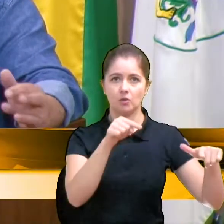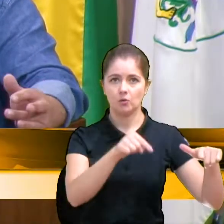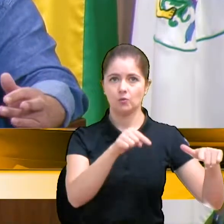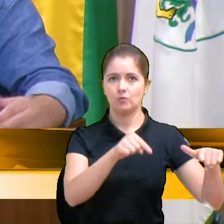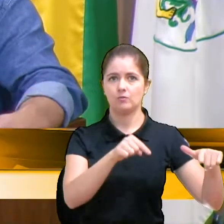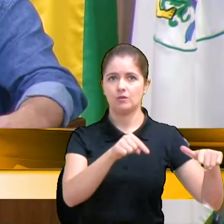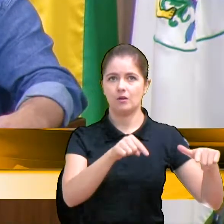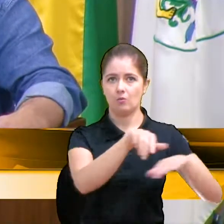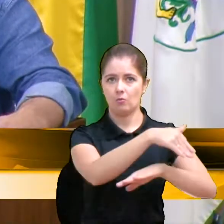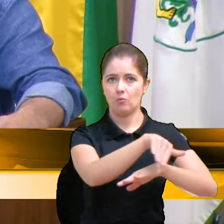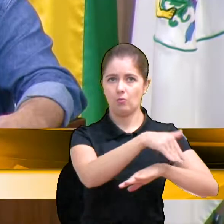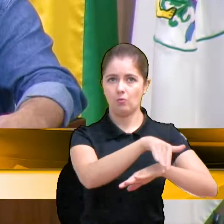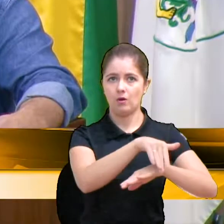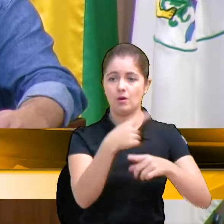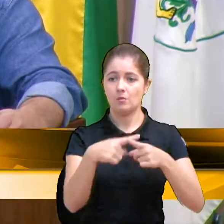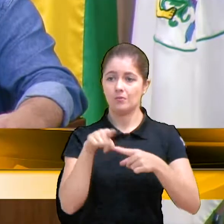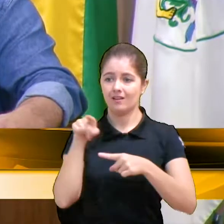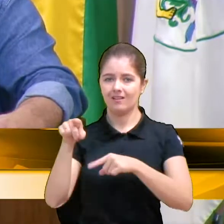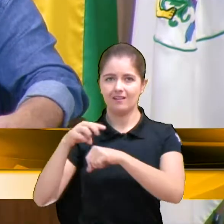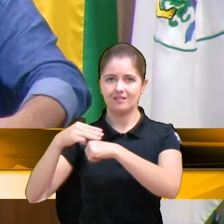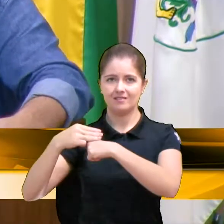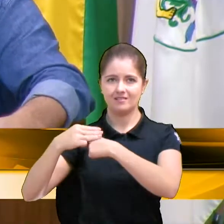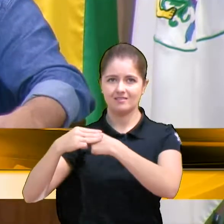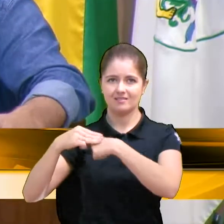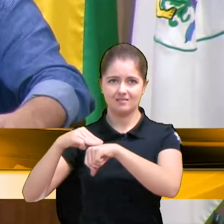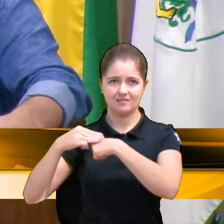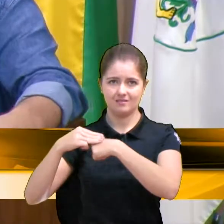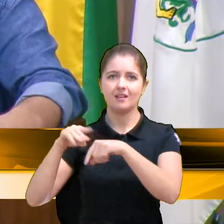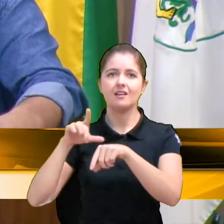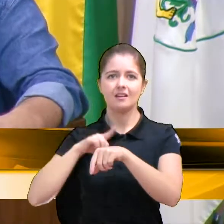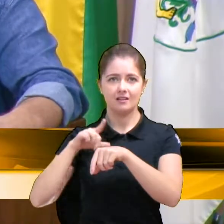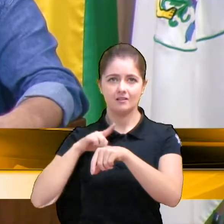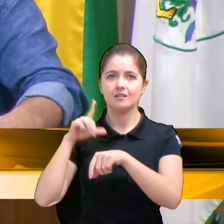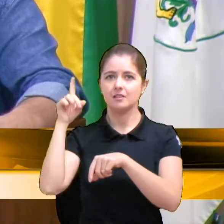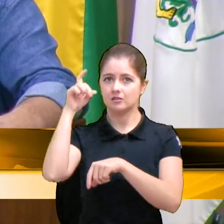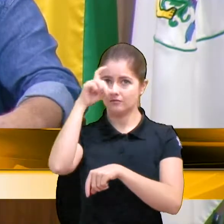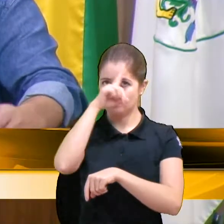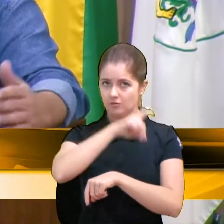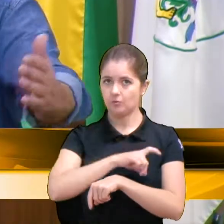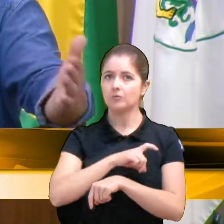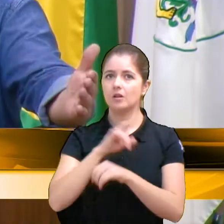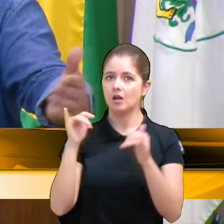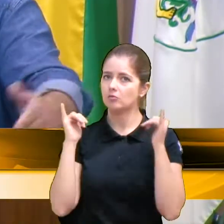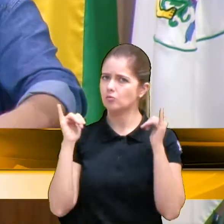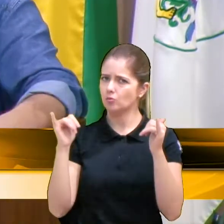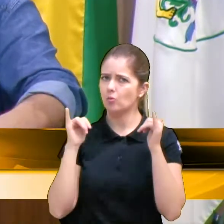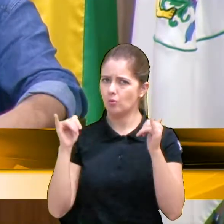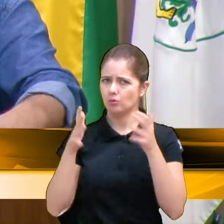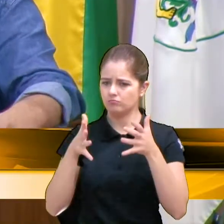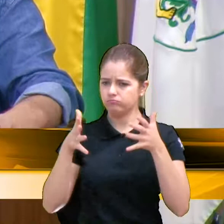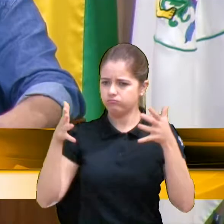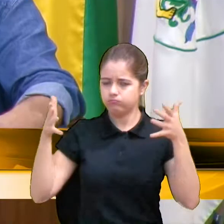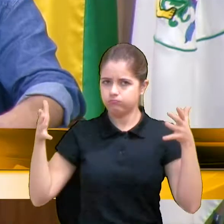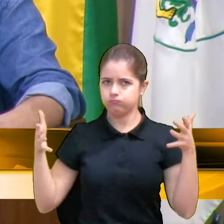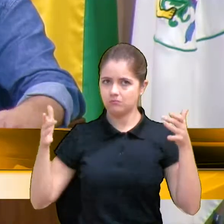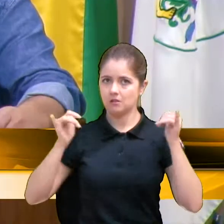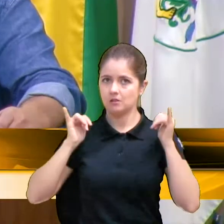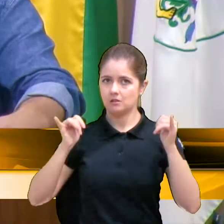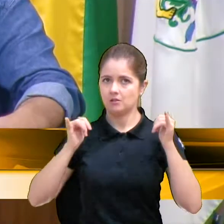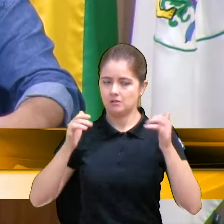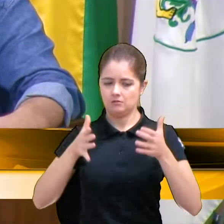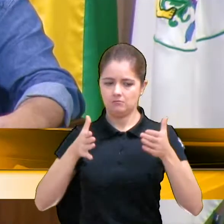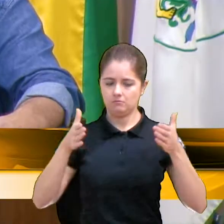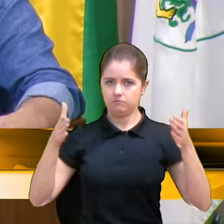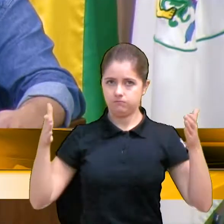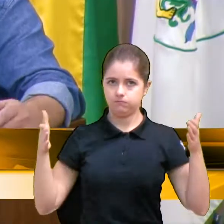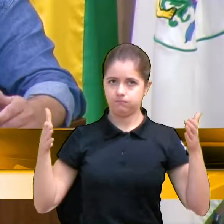eles dizem que lá em São Marcos tem dificuldade os ônibus maiores de comprimento, né?